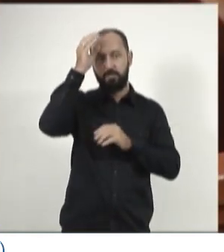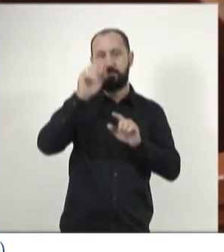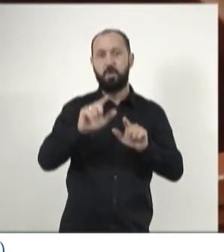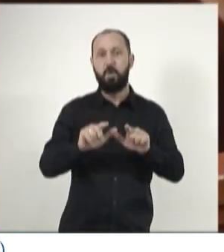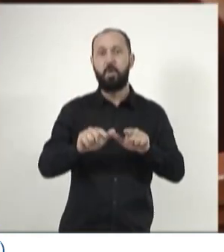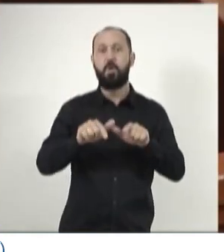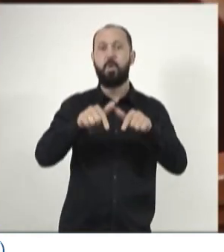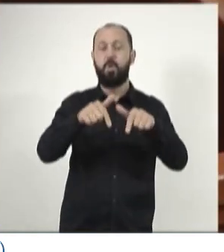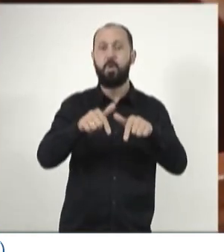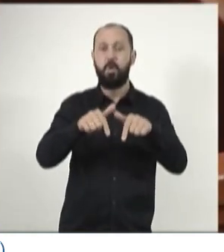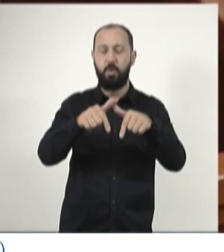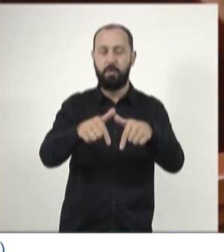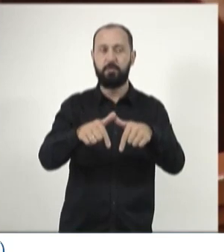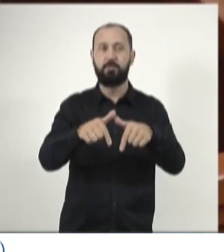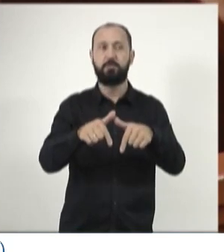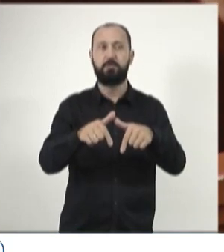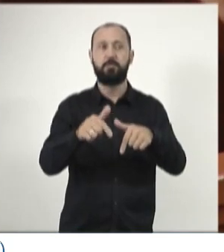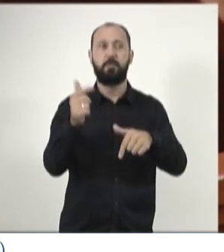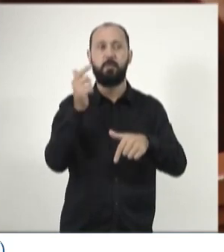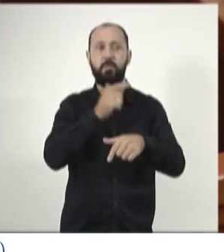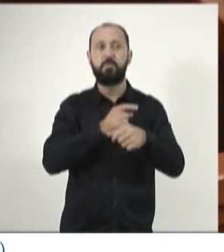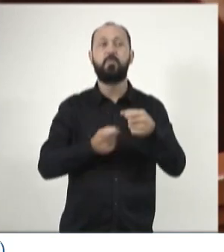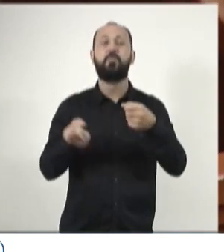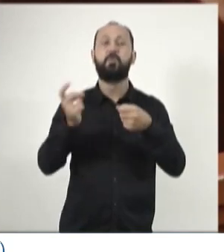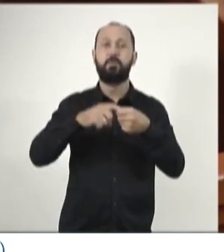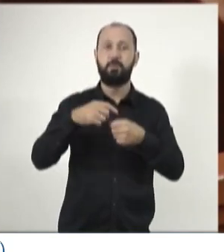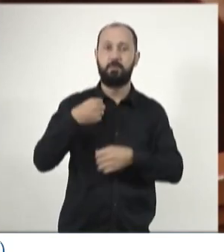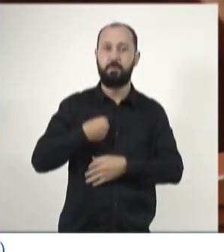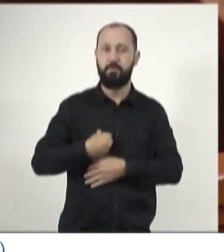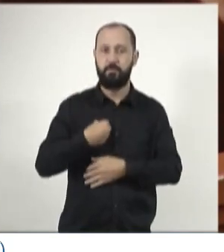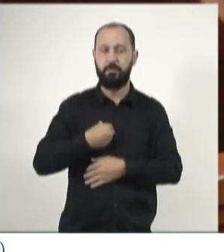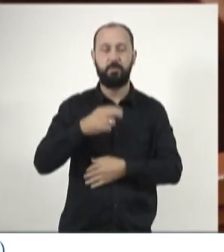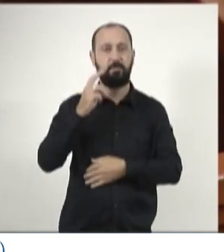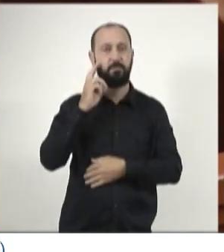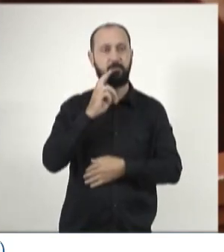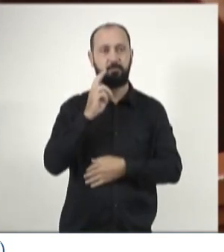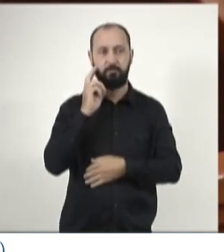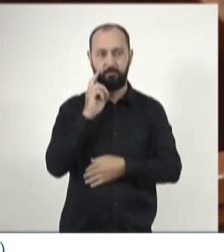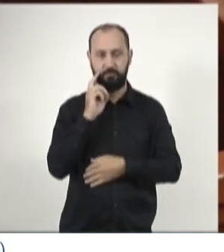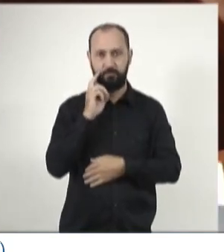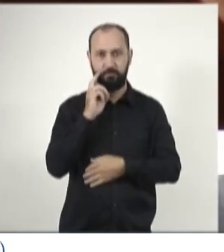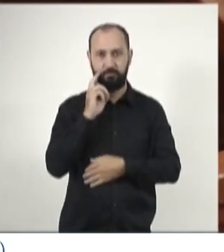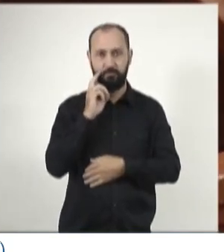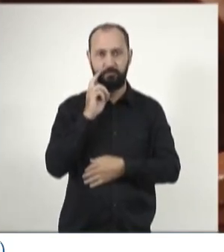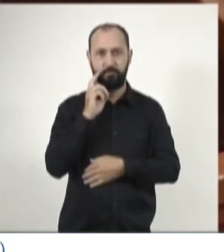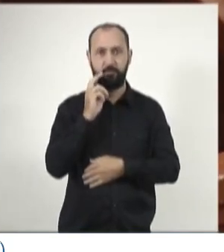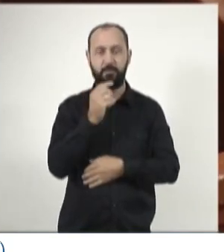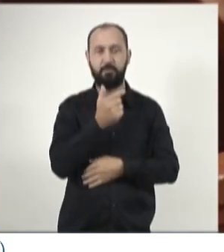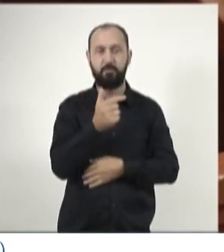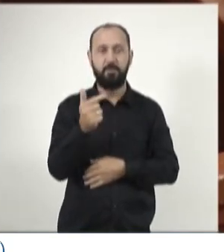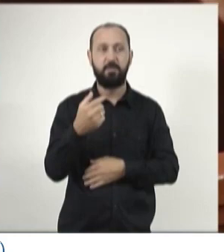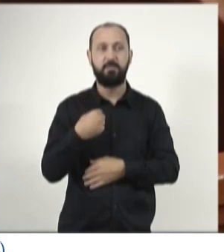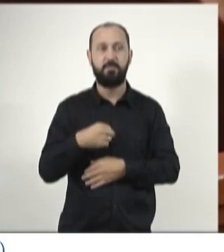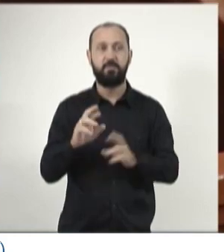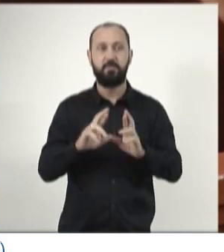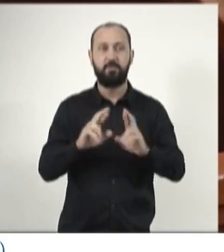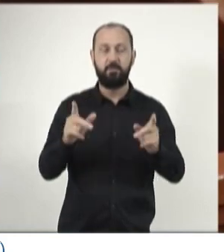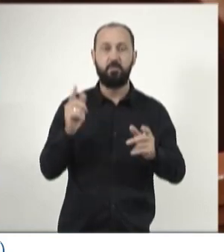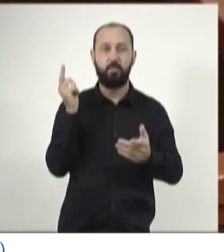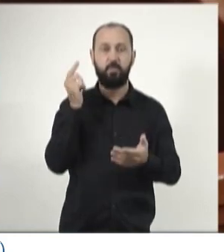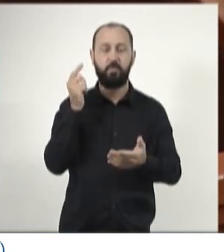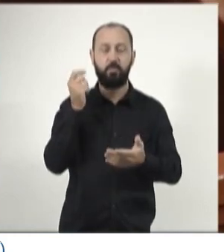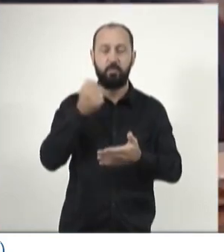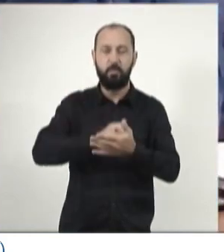lutando para voltar a ter uma vida normal, para não ter essa vida atípica. Continua